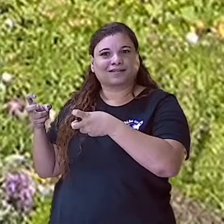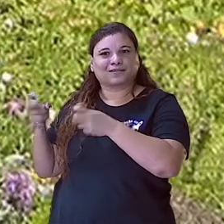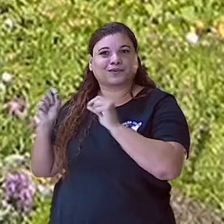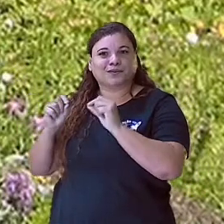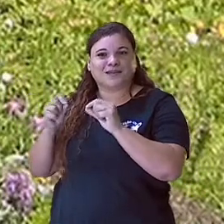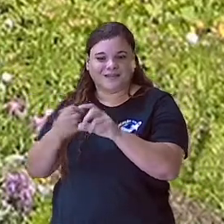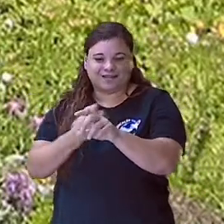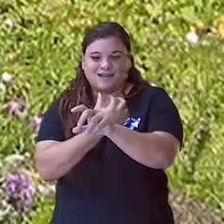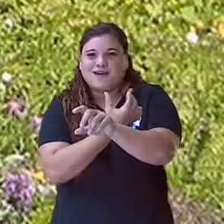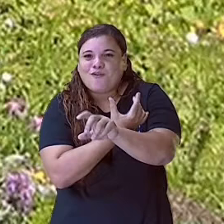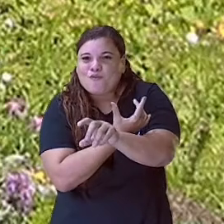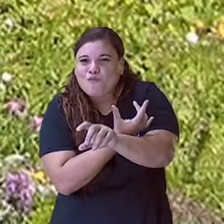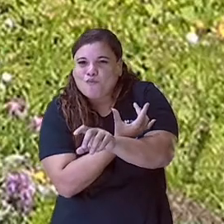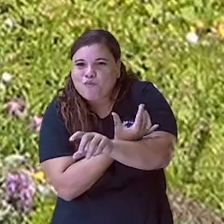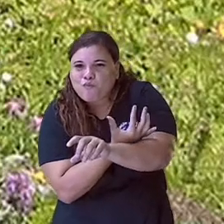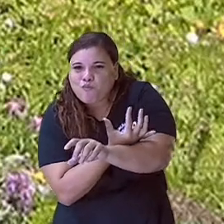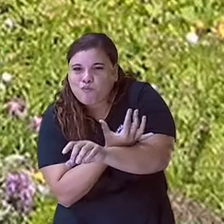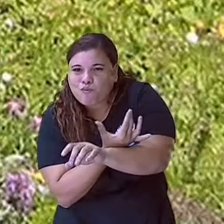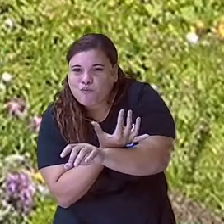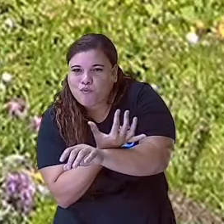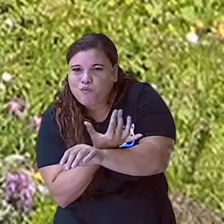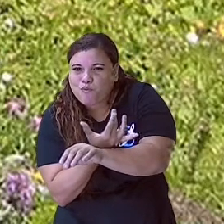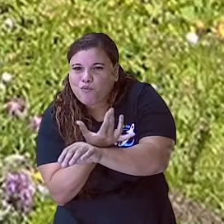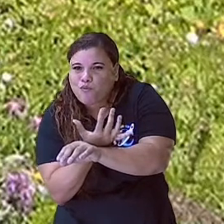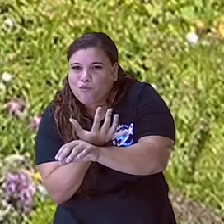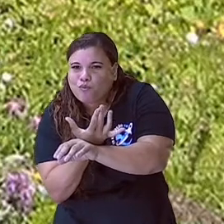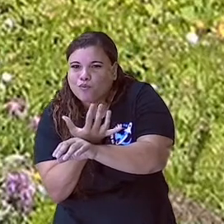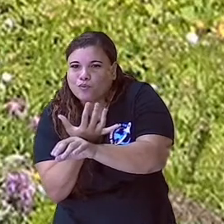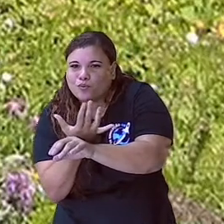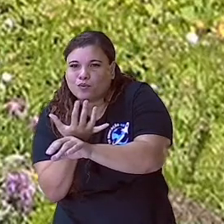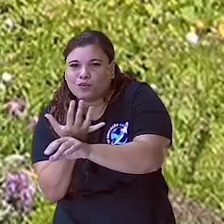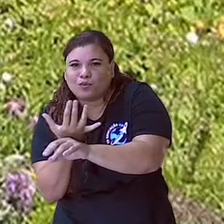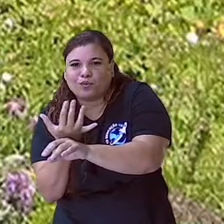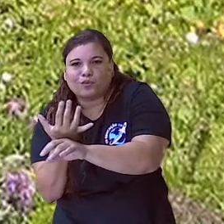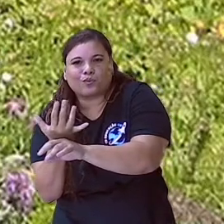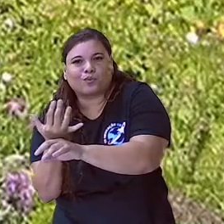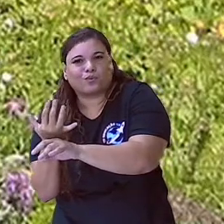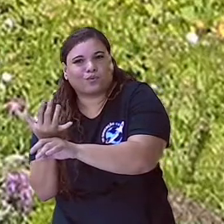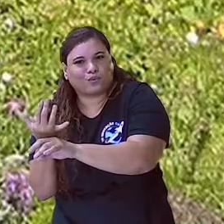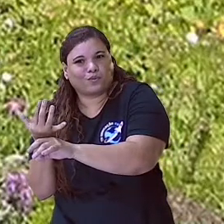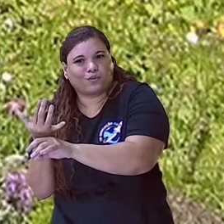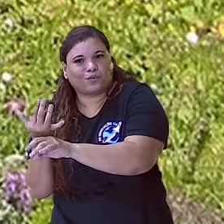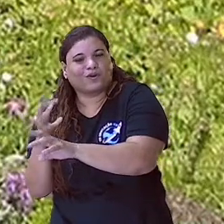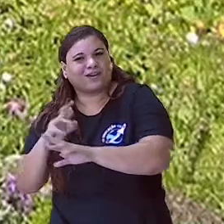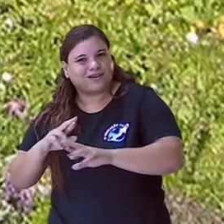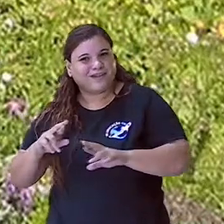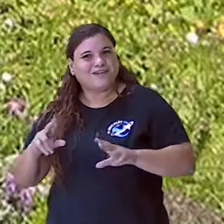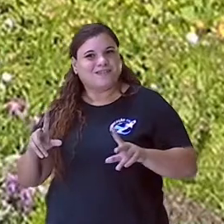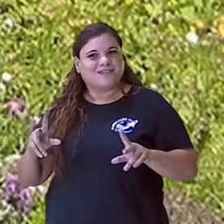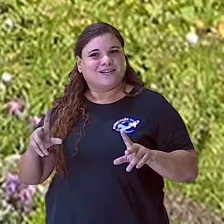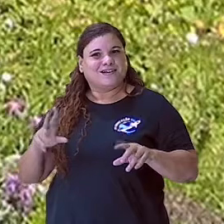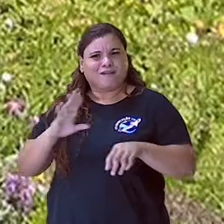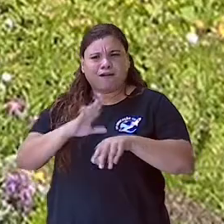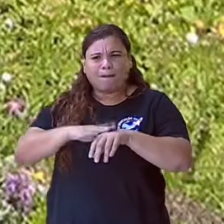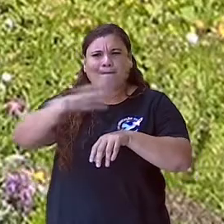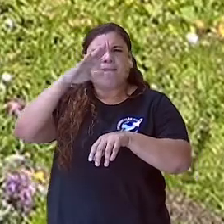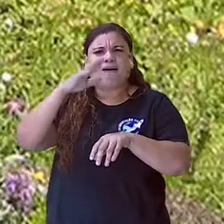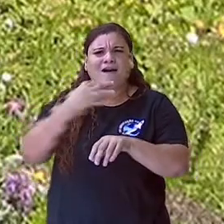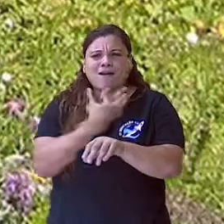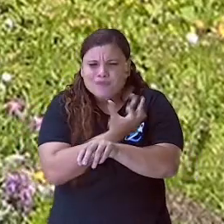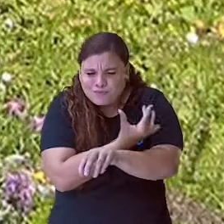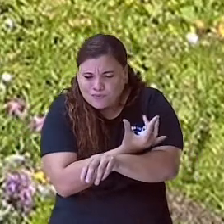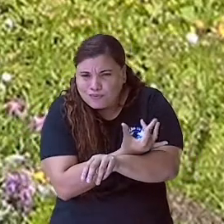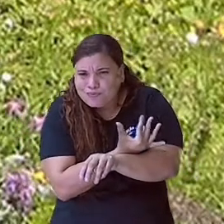nas altas montanhas, também temos a floresta de pinheiros, tá? E a vegetação mais